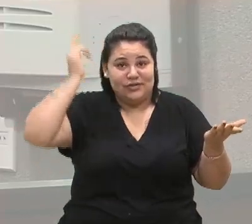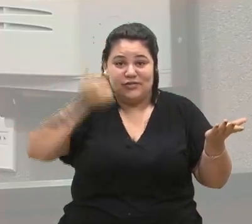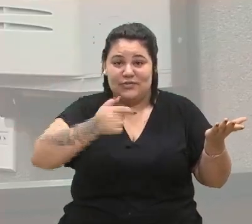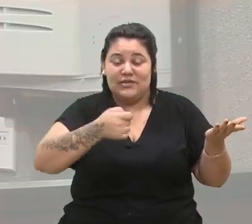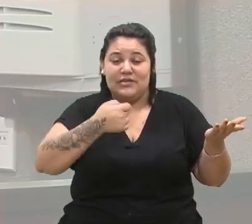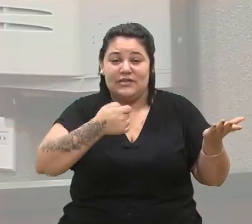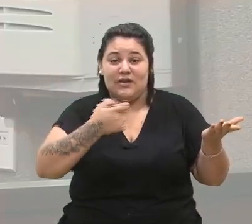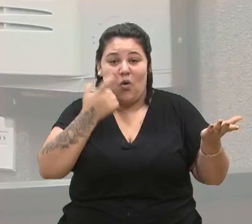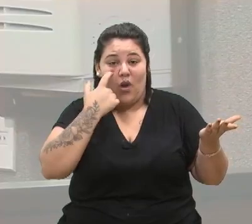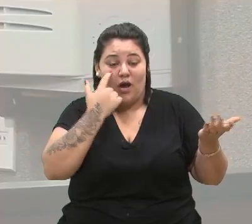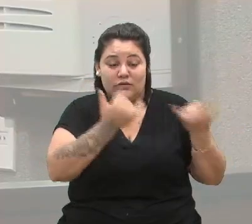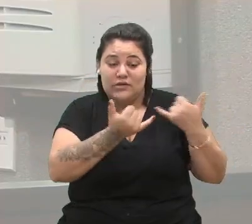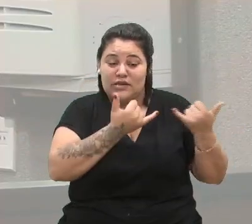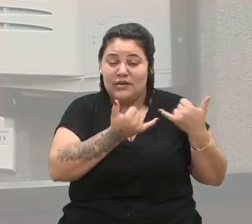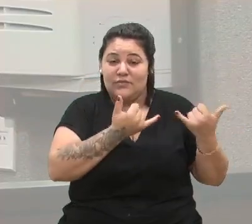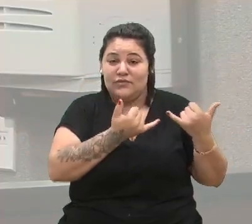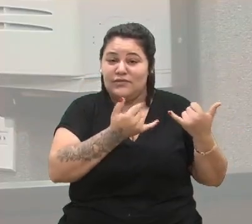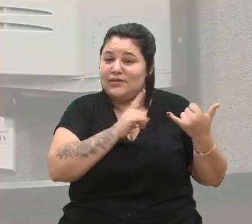fracasso.